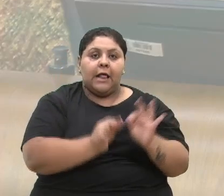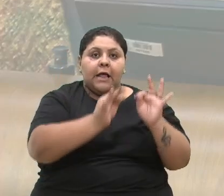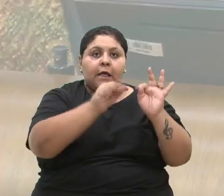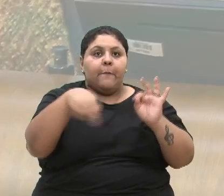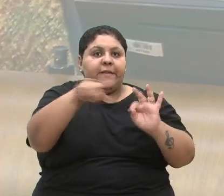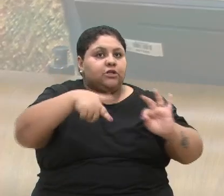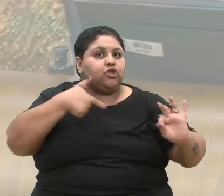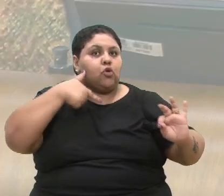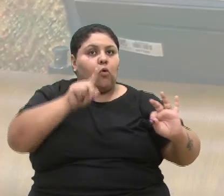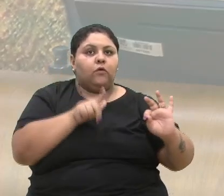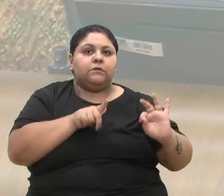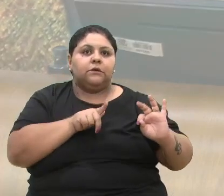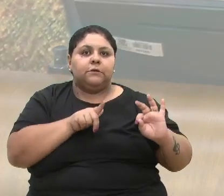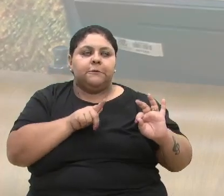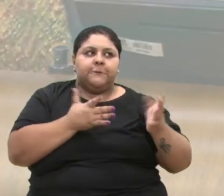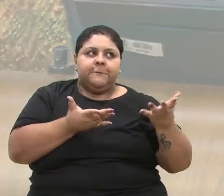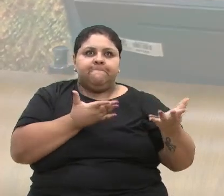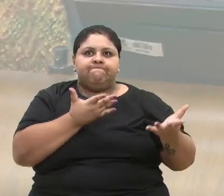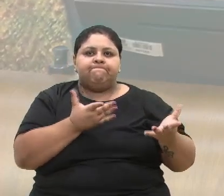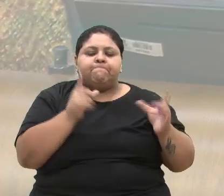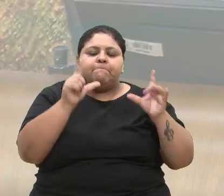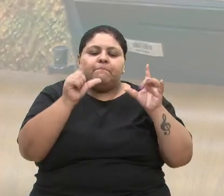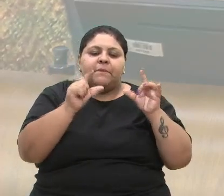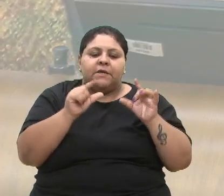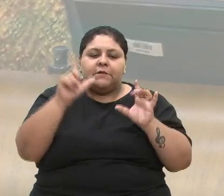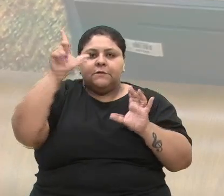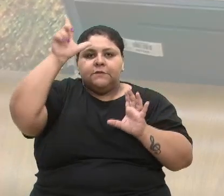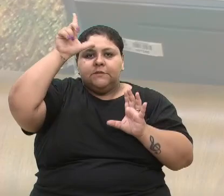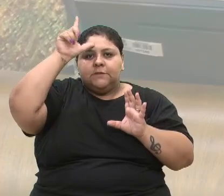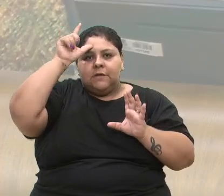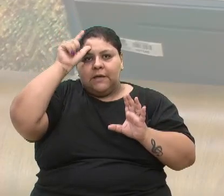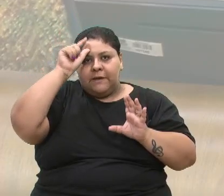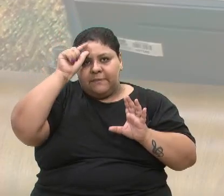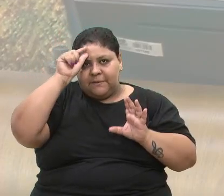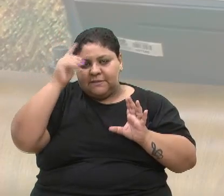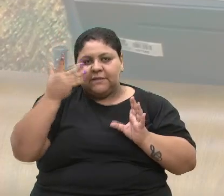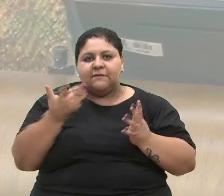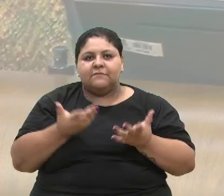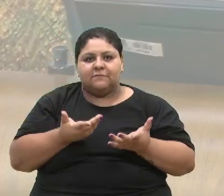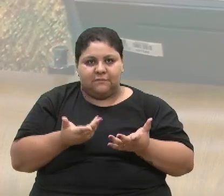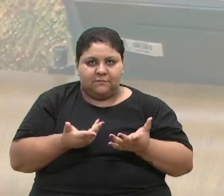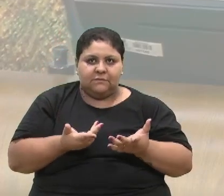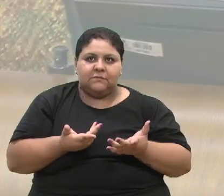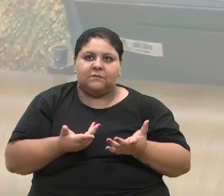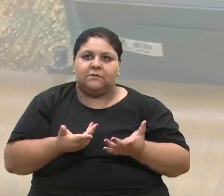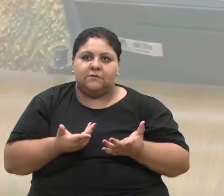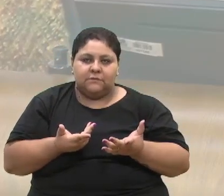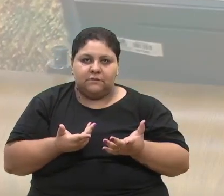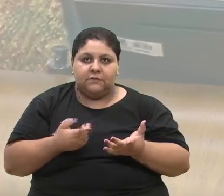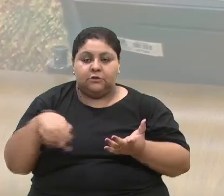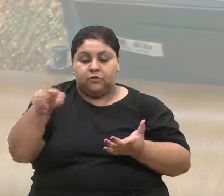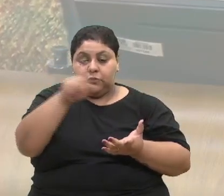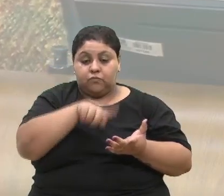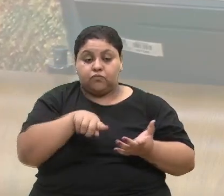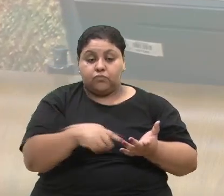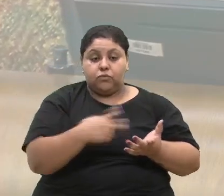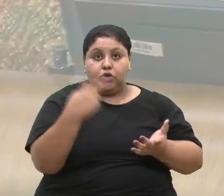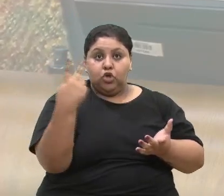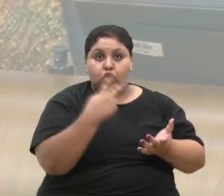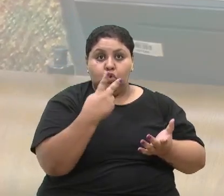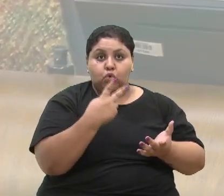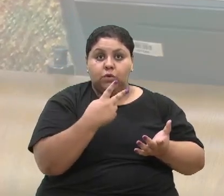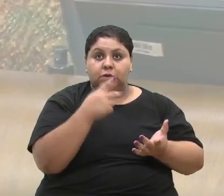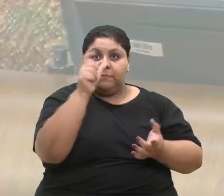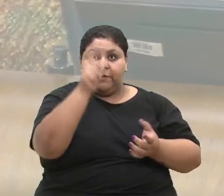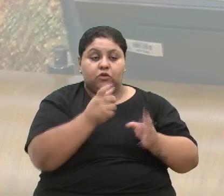conseguir, assim, amenizar. Esse é o resultado, amenizar. Se nós tirar 2 pessoas da fila, já